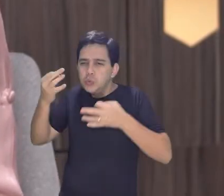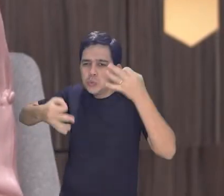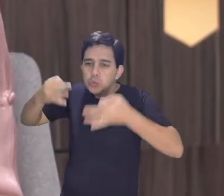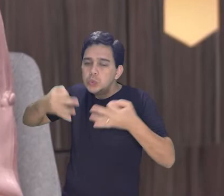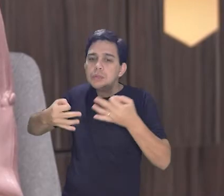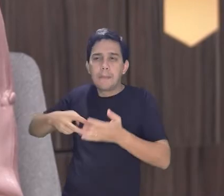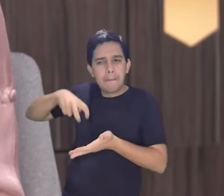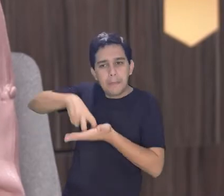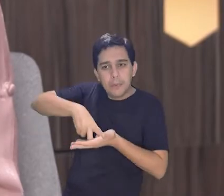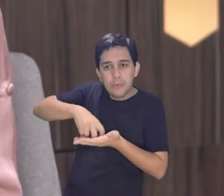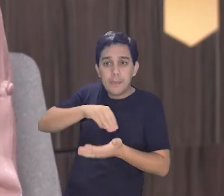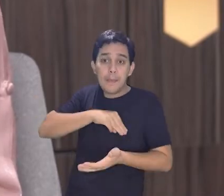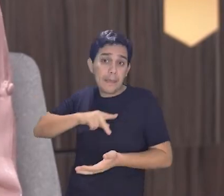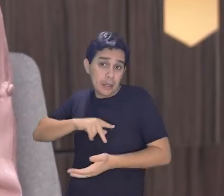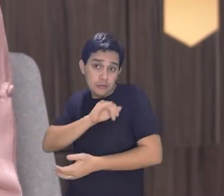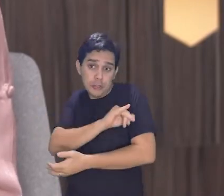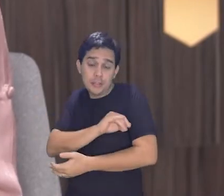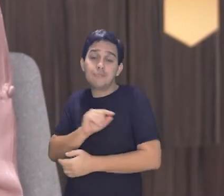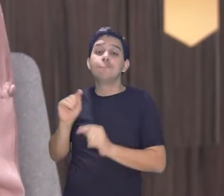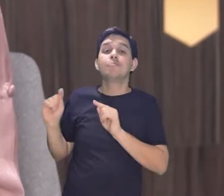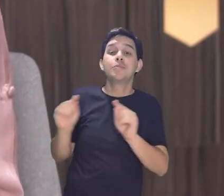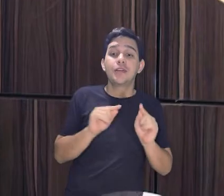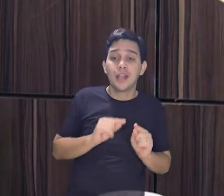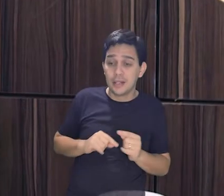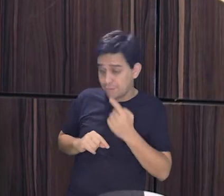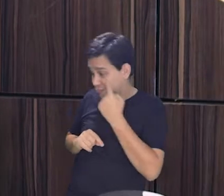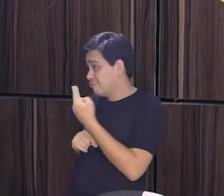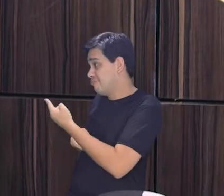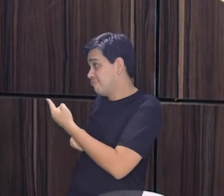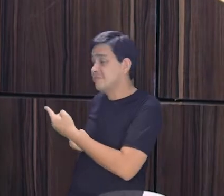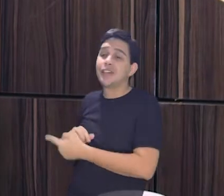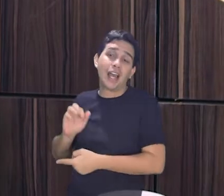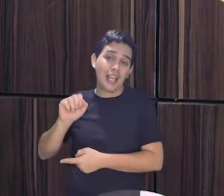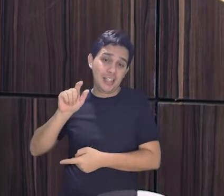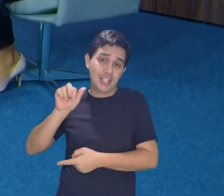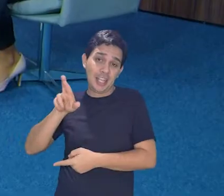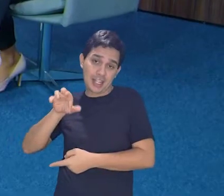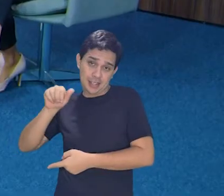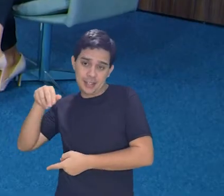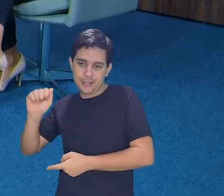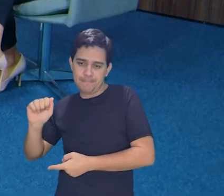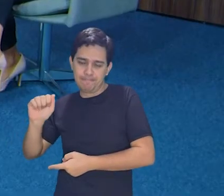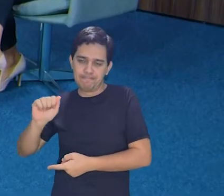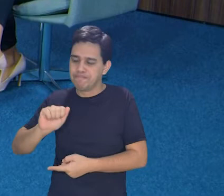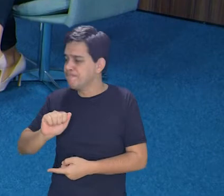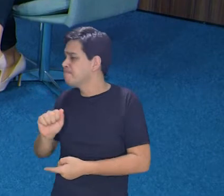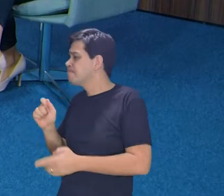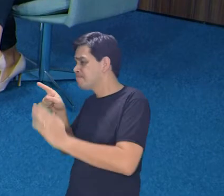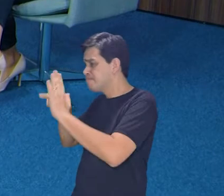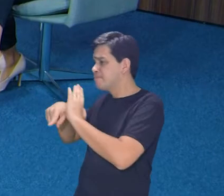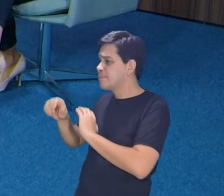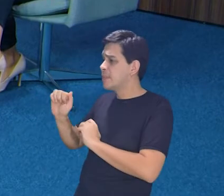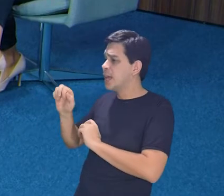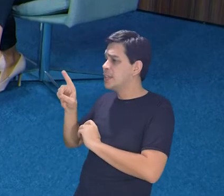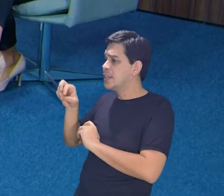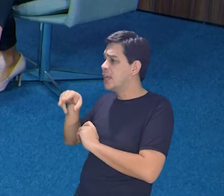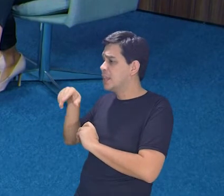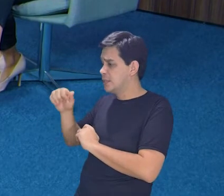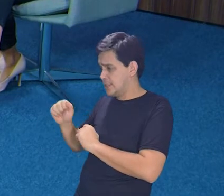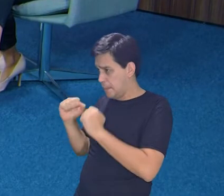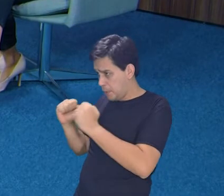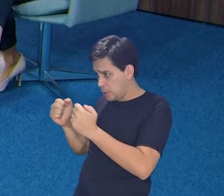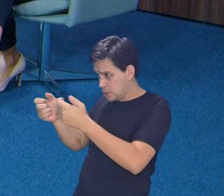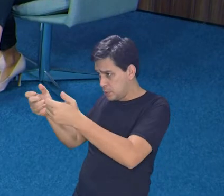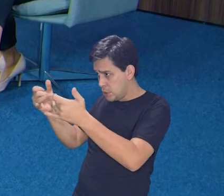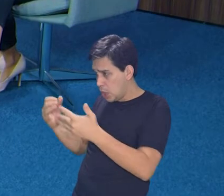Penal do MPRJ, a promotora de Justiça Adriana Lucas Medeiros. Doutora Adriana, você poderia trazer para a gente um